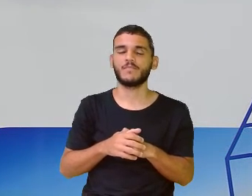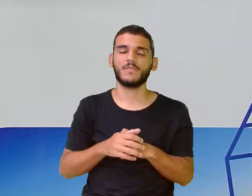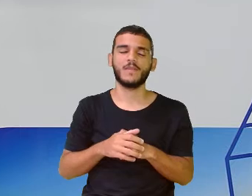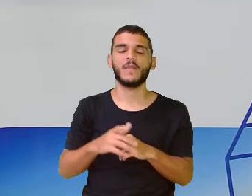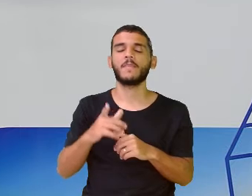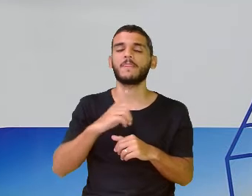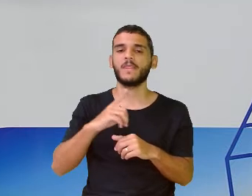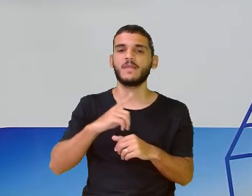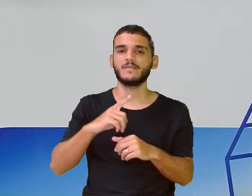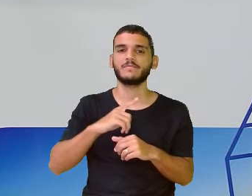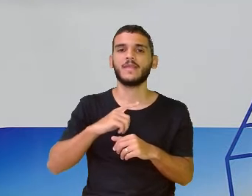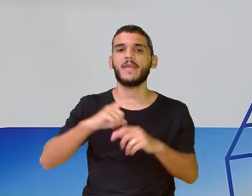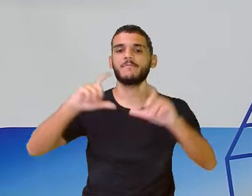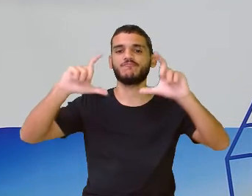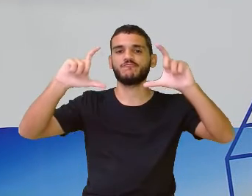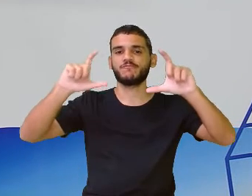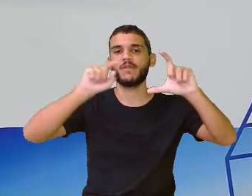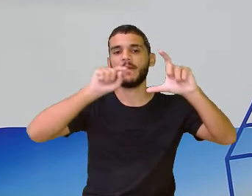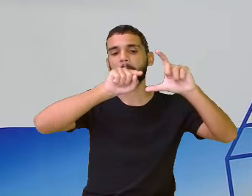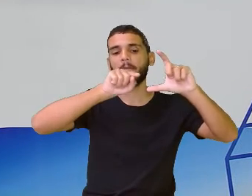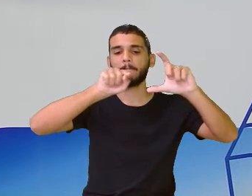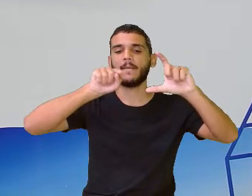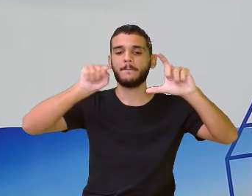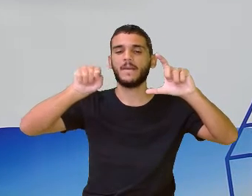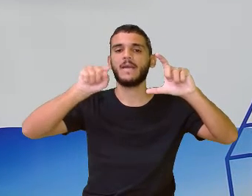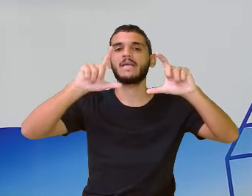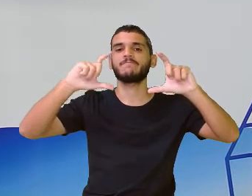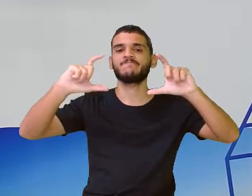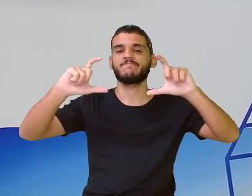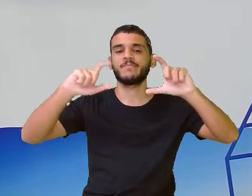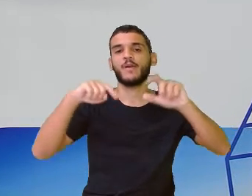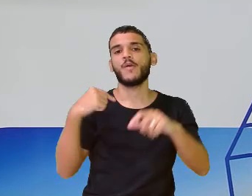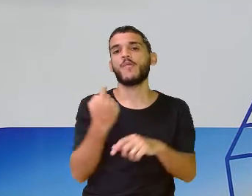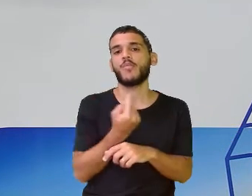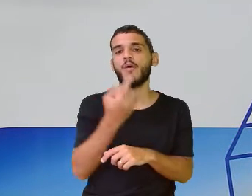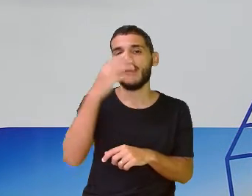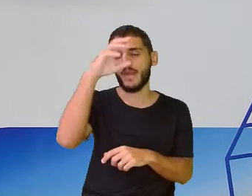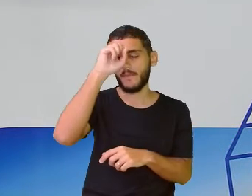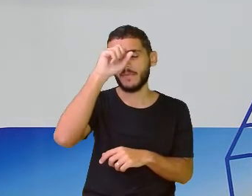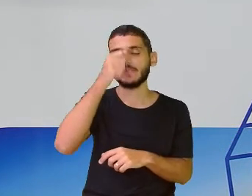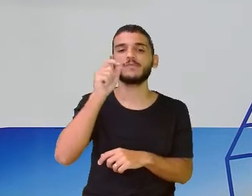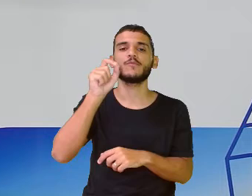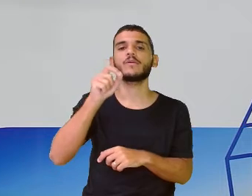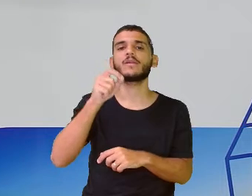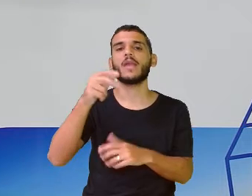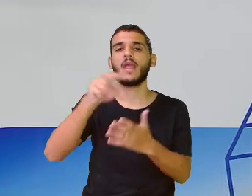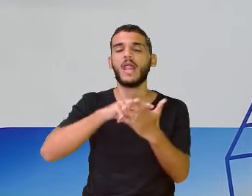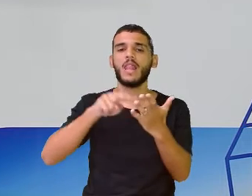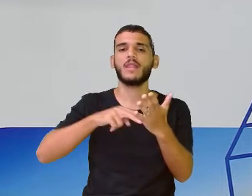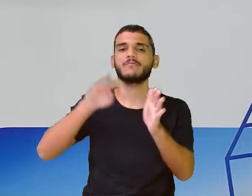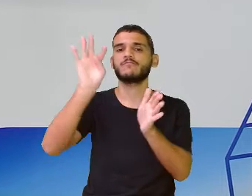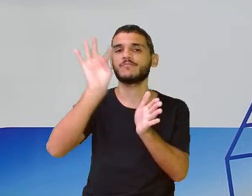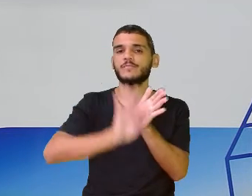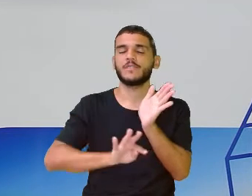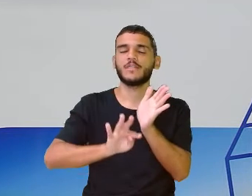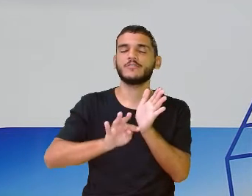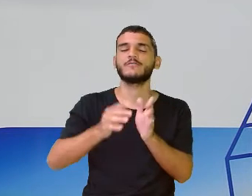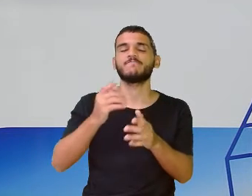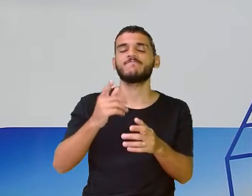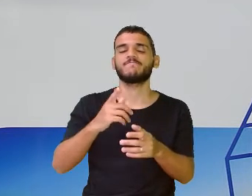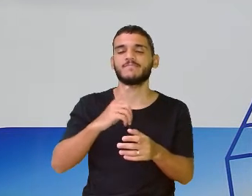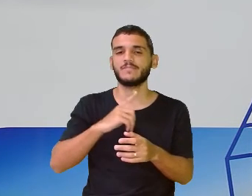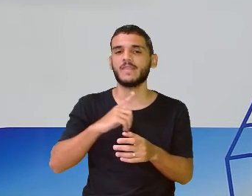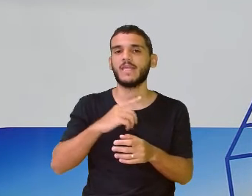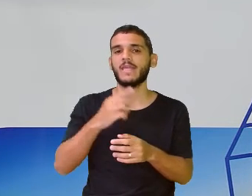estou preparando voltam com esse tema, mas nós aprendemos que quando eu estou lendo um texto e encontro esses 3 pontinhos aí que se